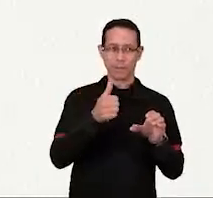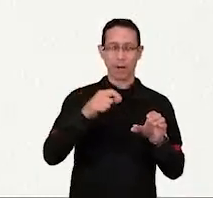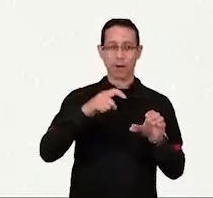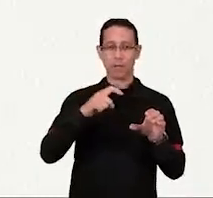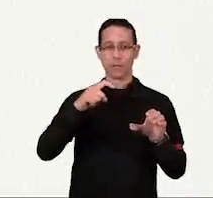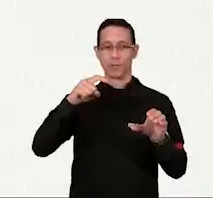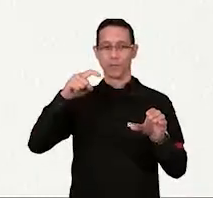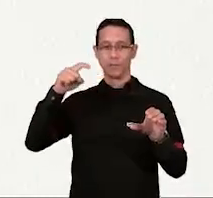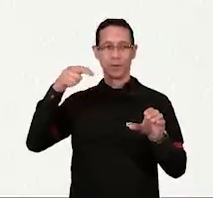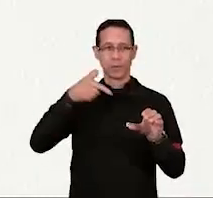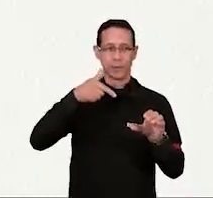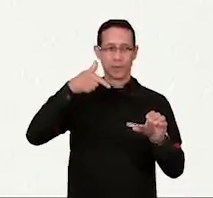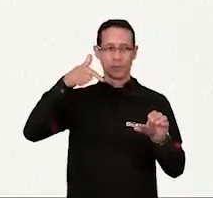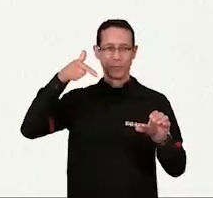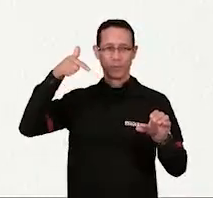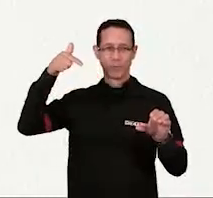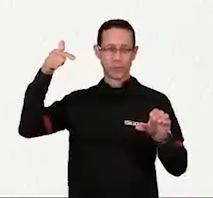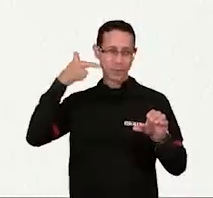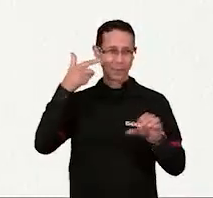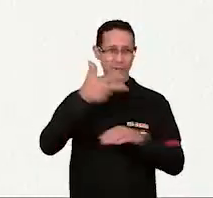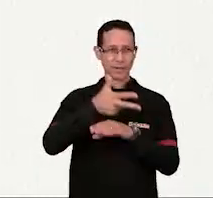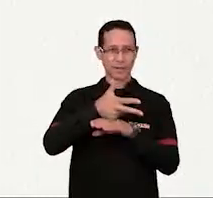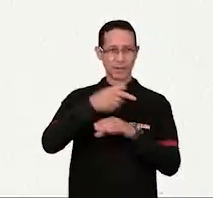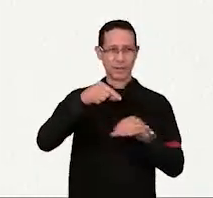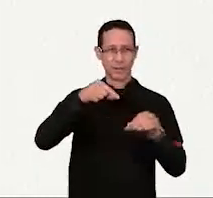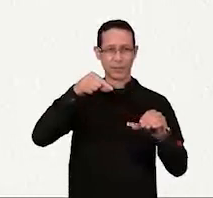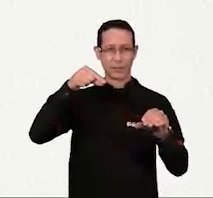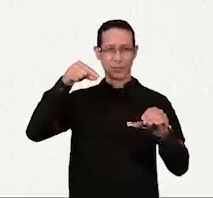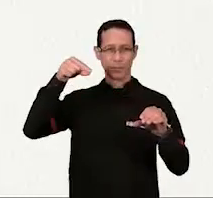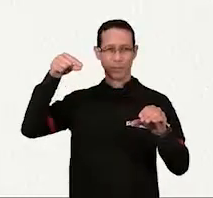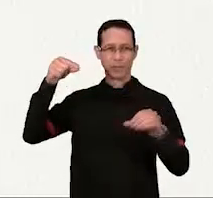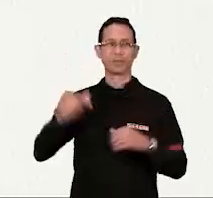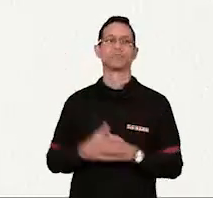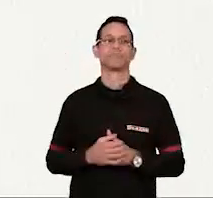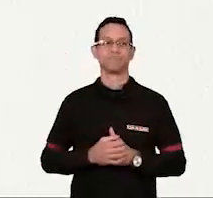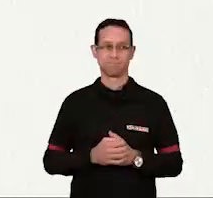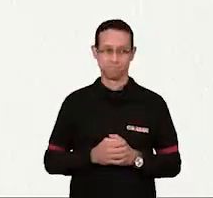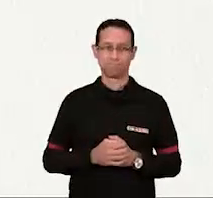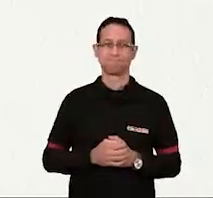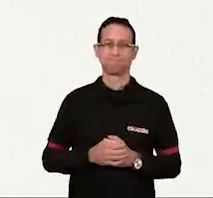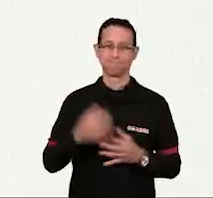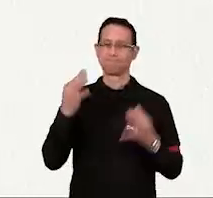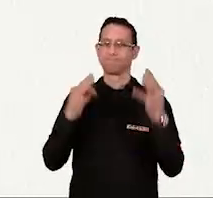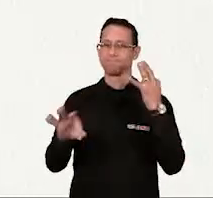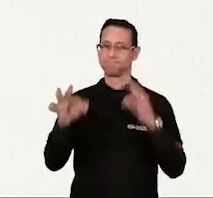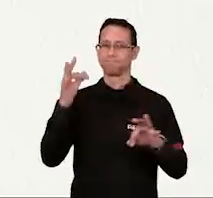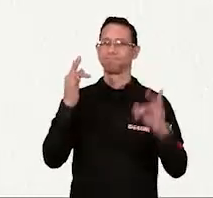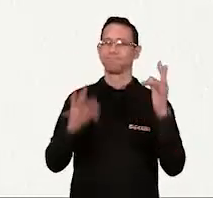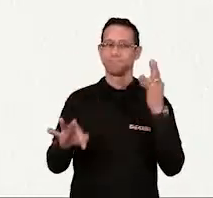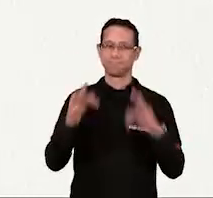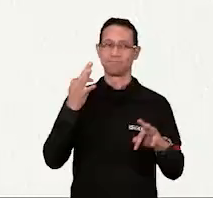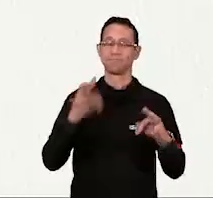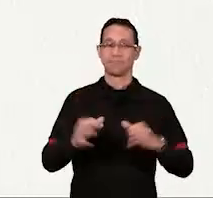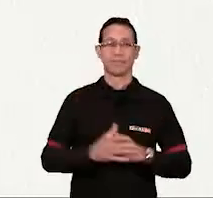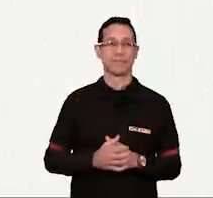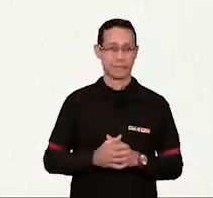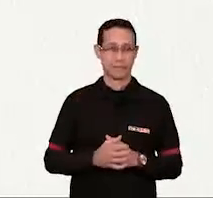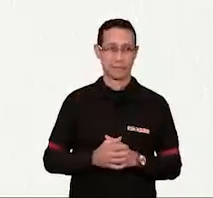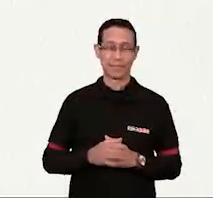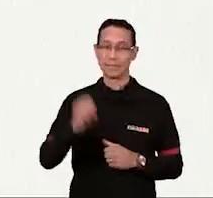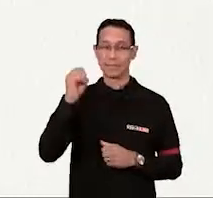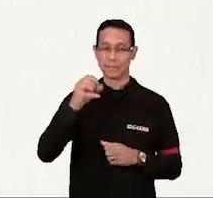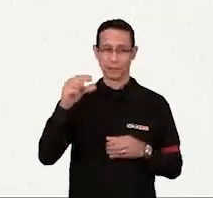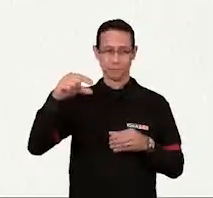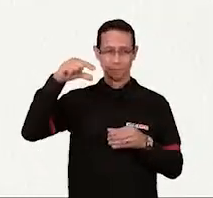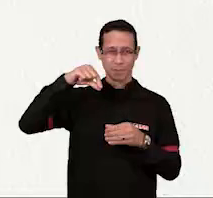Conforme vai se afastando e indo para fora, olha isso. Olha isso. Se você colocar determinados